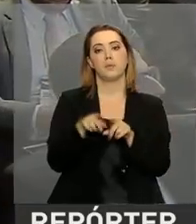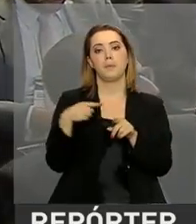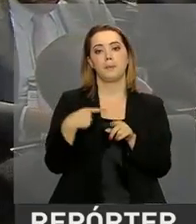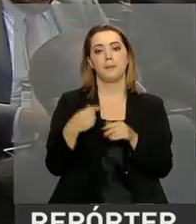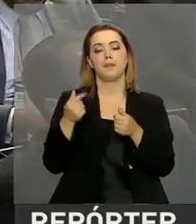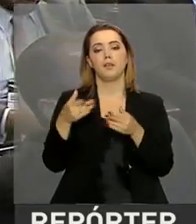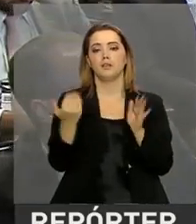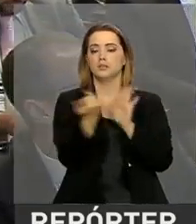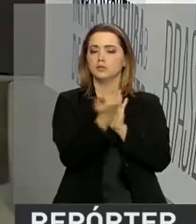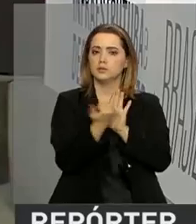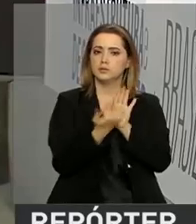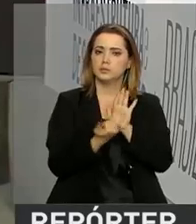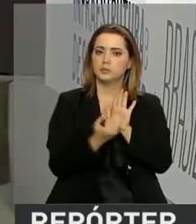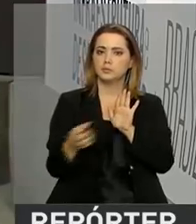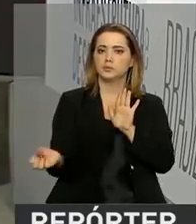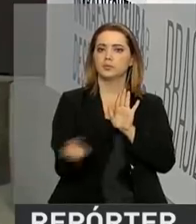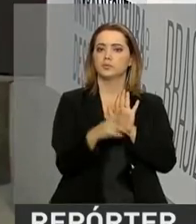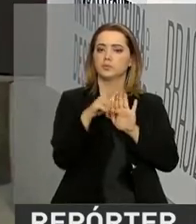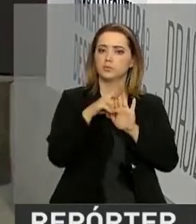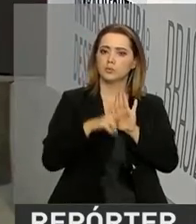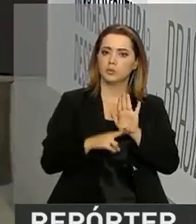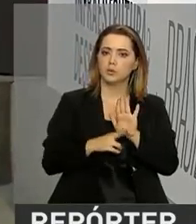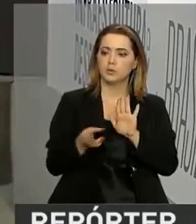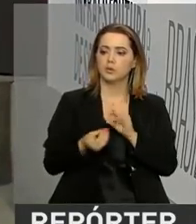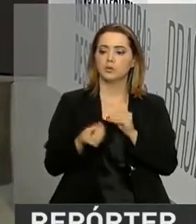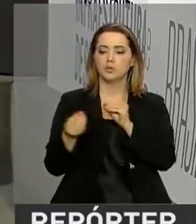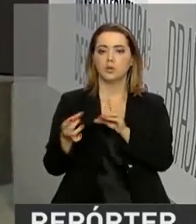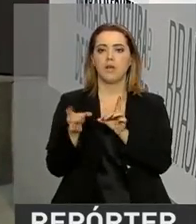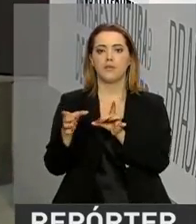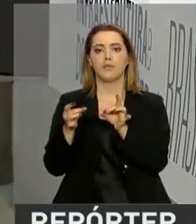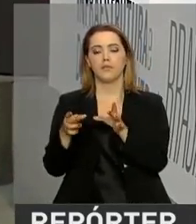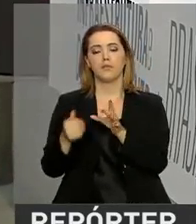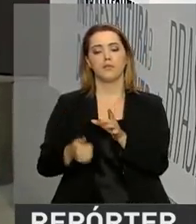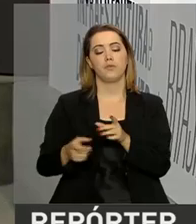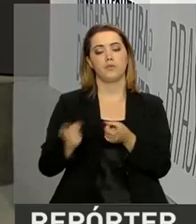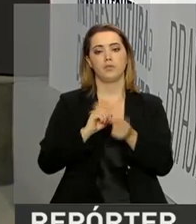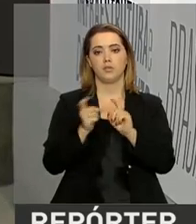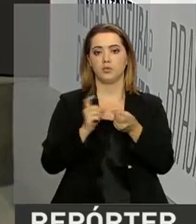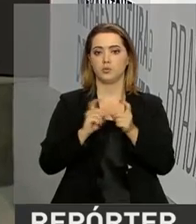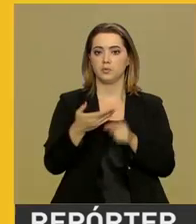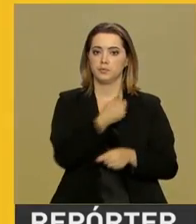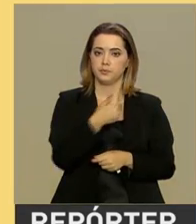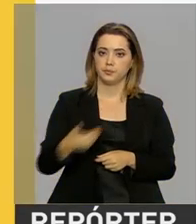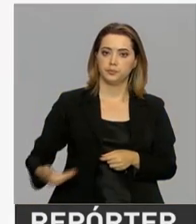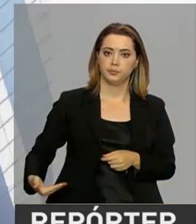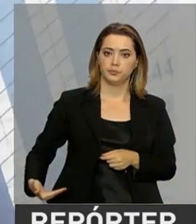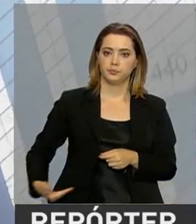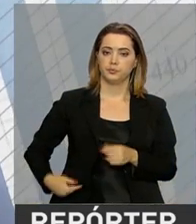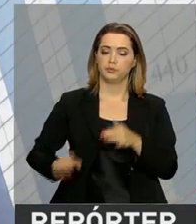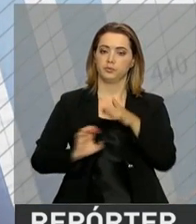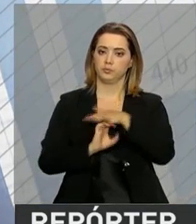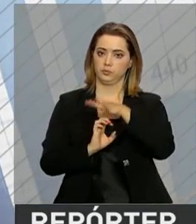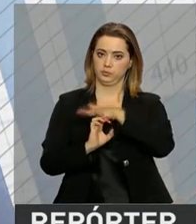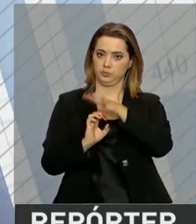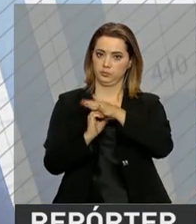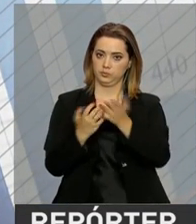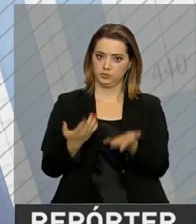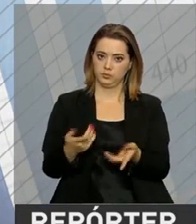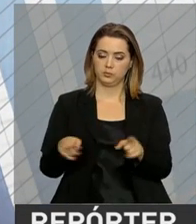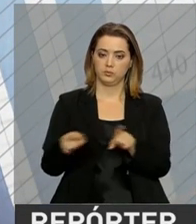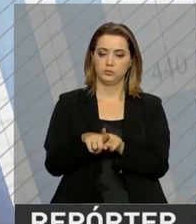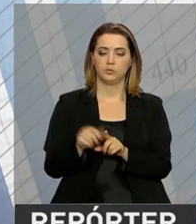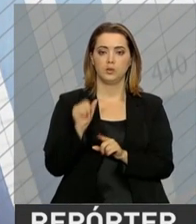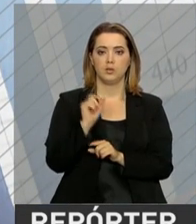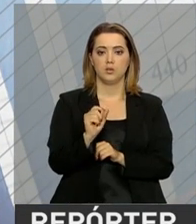estabelece novas regras para tornar o processo de concessões mais transparente e eficiente entre as medidas do projeto crescer